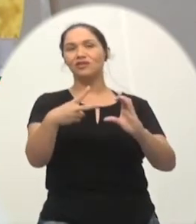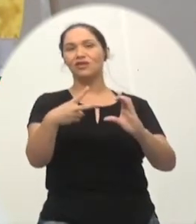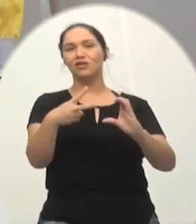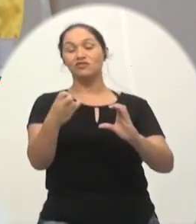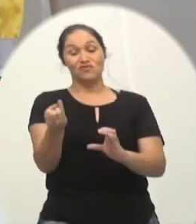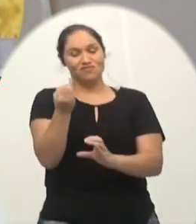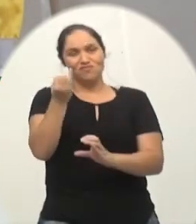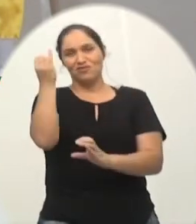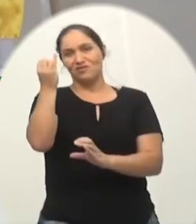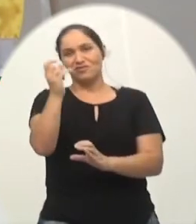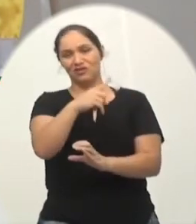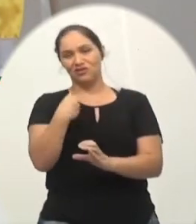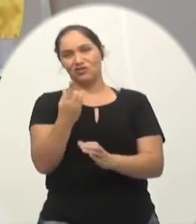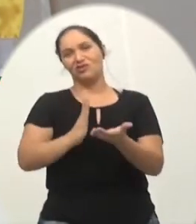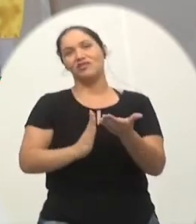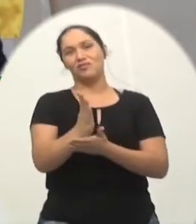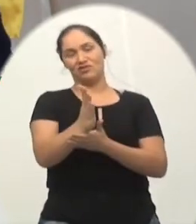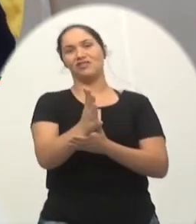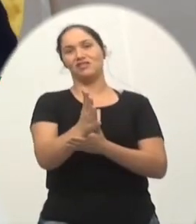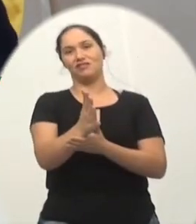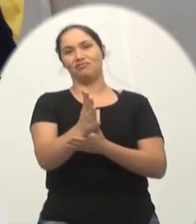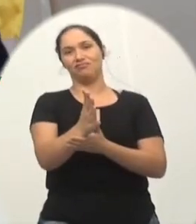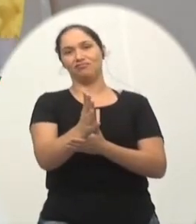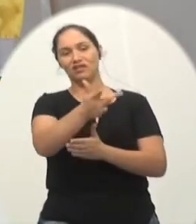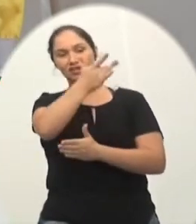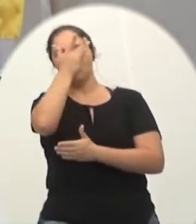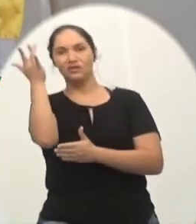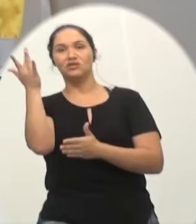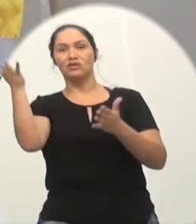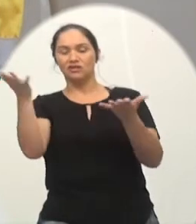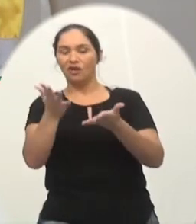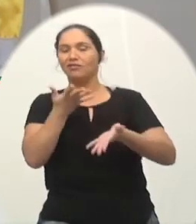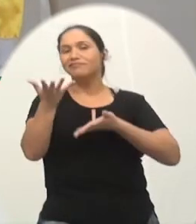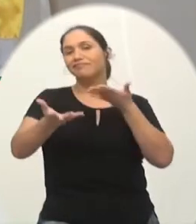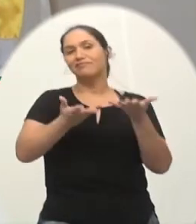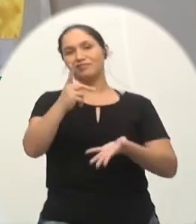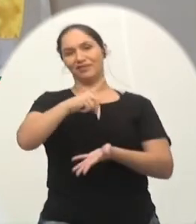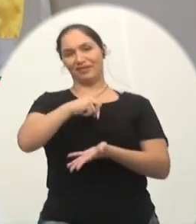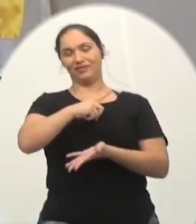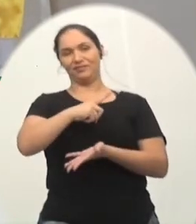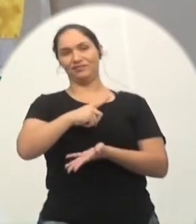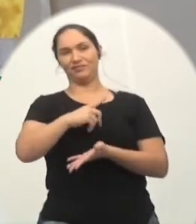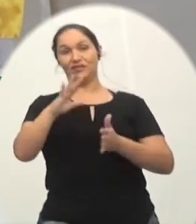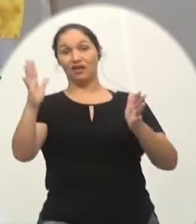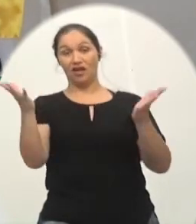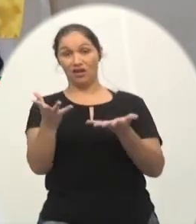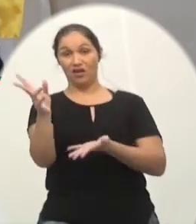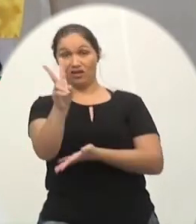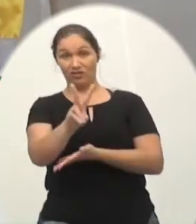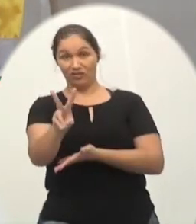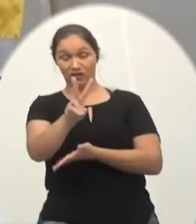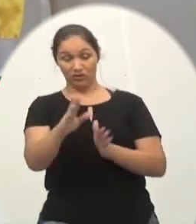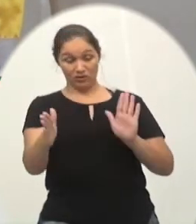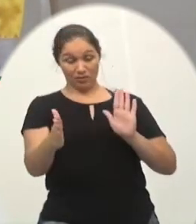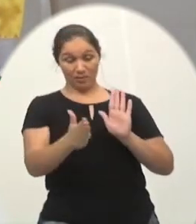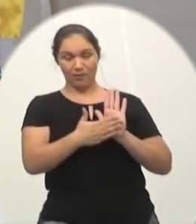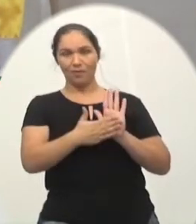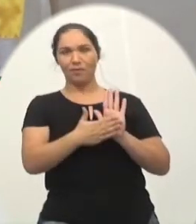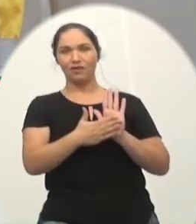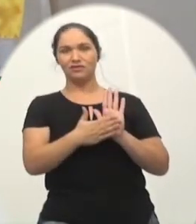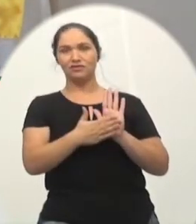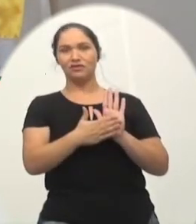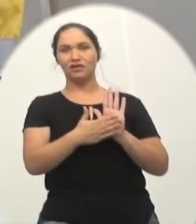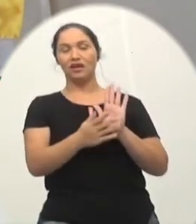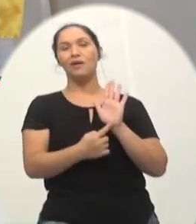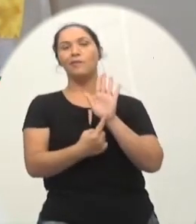fila de espera de consultas e de exames. E, senhores vereadores, deixo hoje aqui uma proposta para a gente pensar,